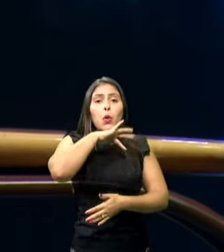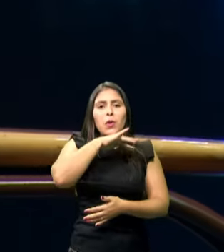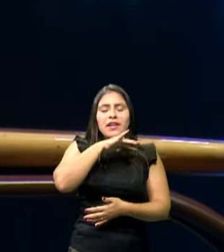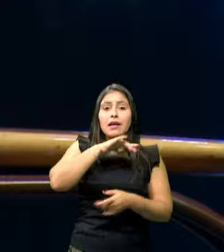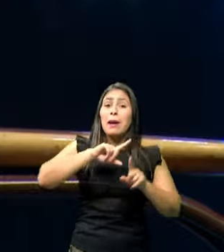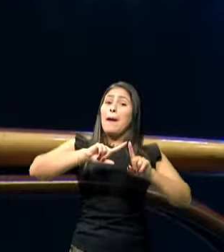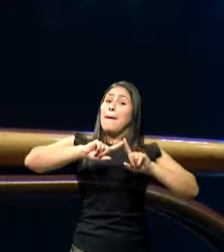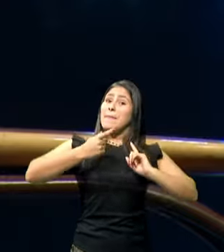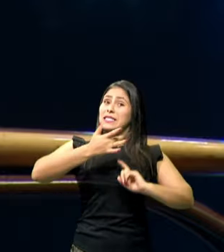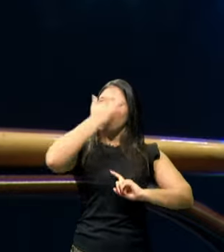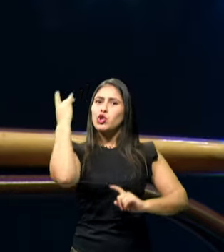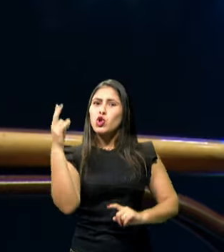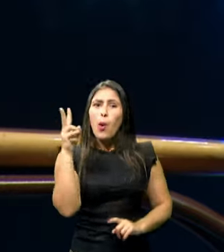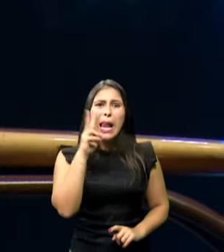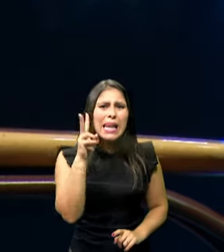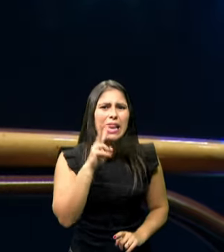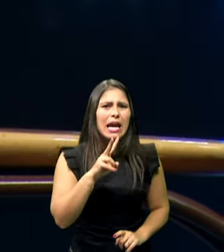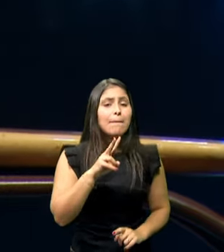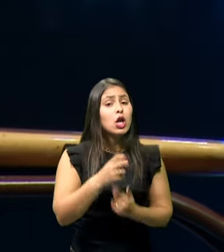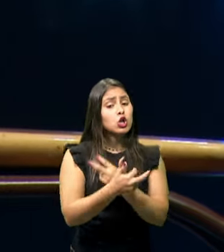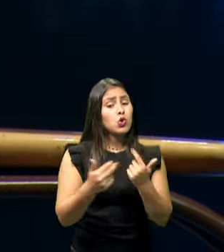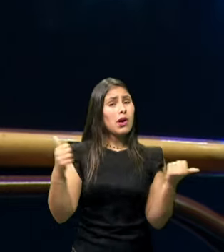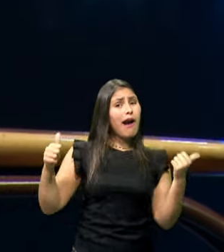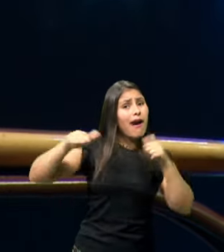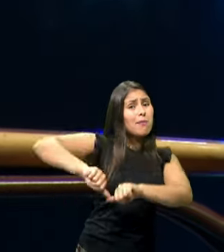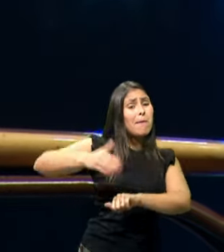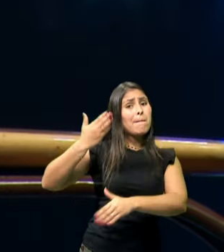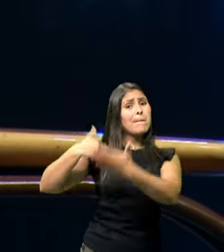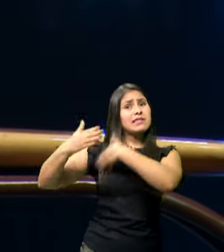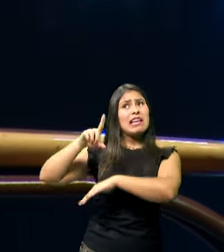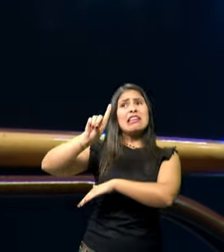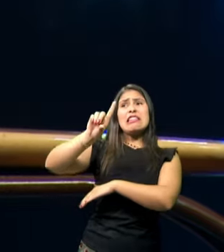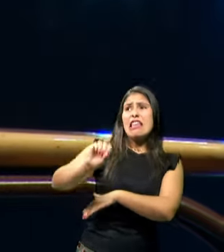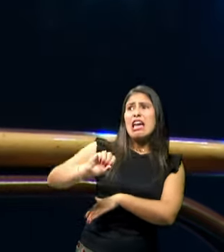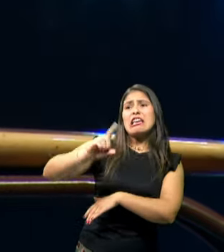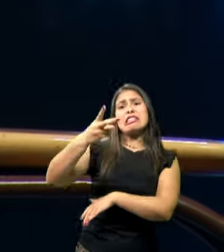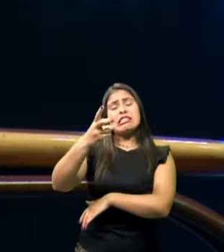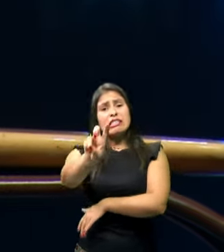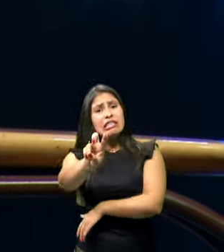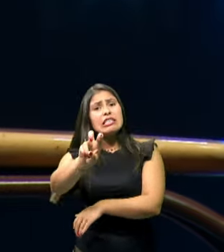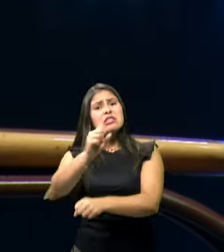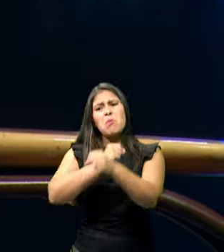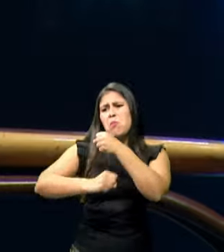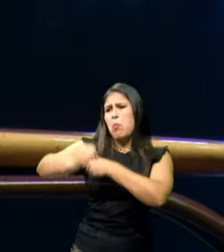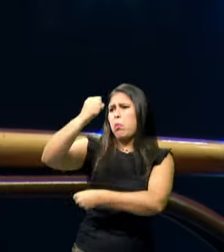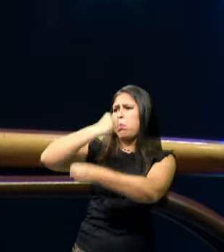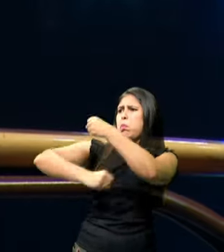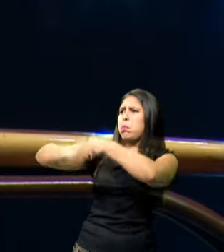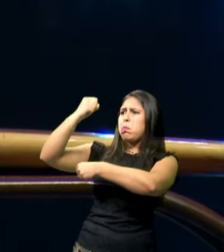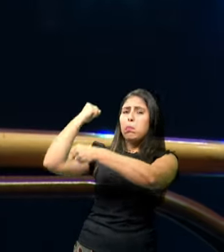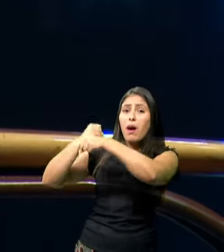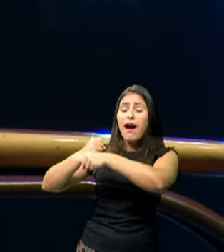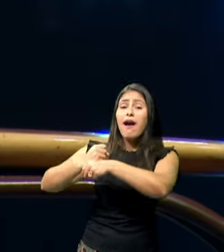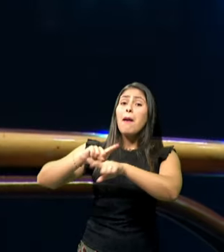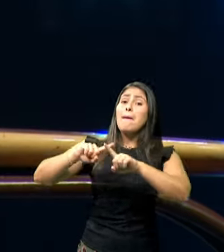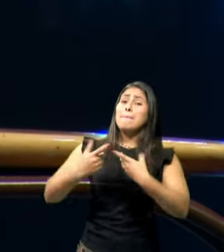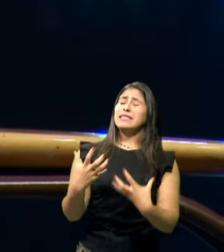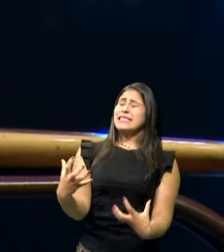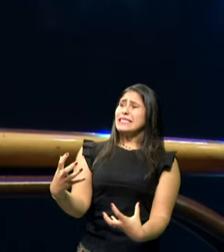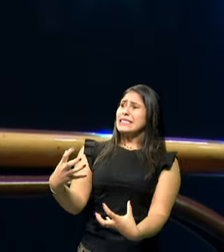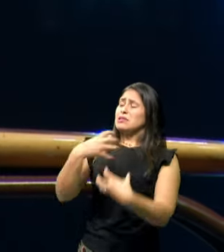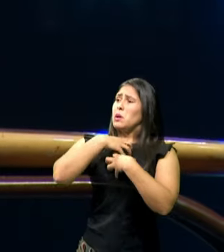Agora, quando uma pessoa lembra de um fato negativo que aconteceu há 10, 15, 20, um ano, dois, três, e mexe no